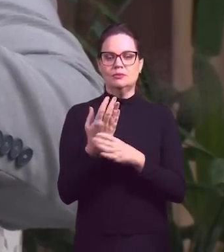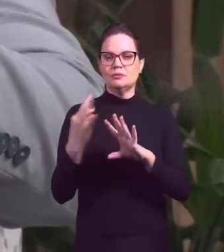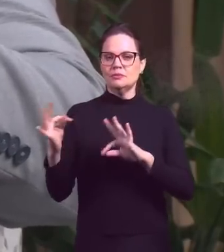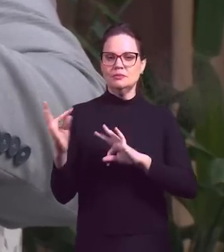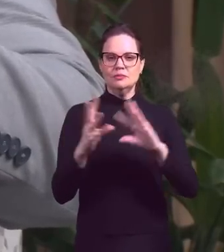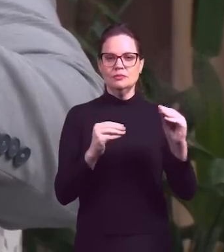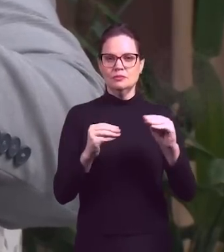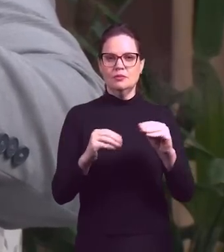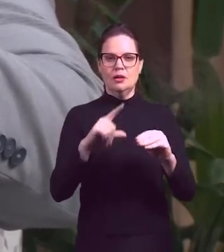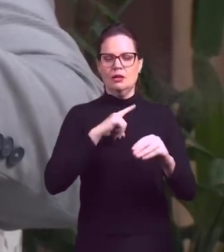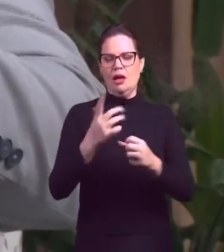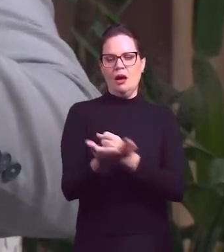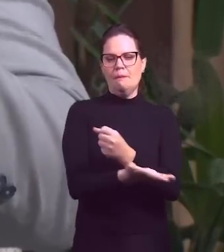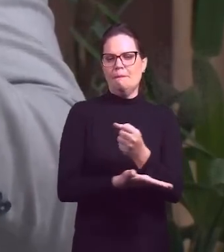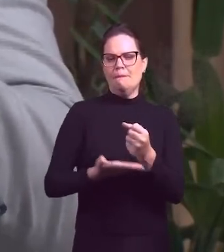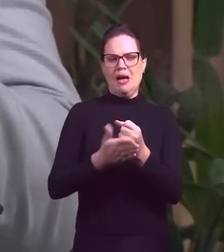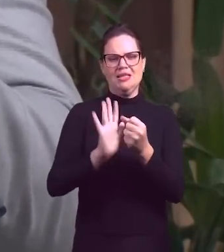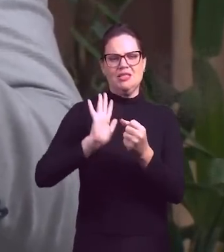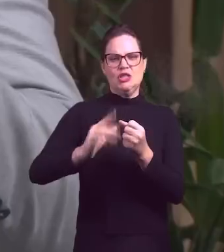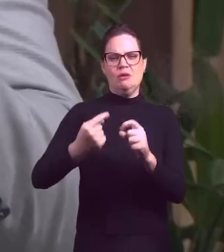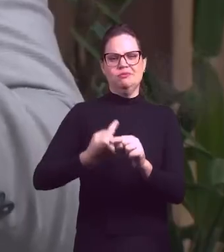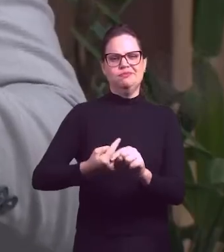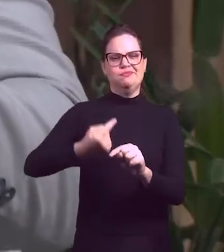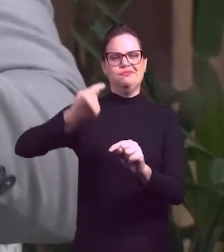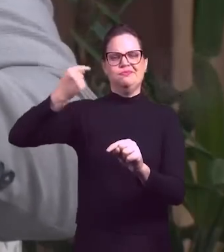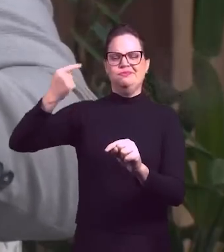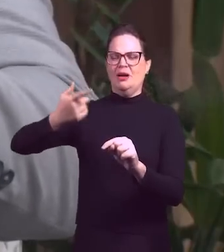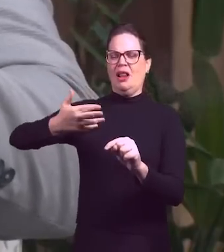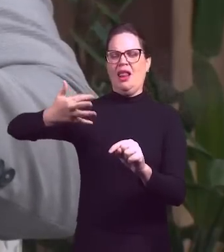estava alicerçado muito antes.